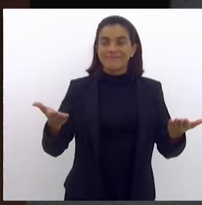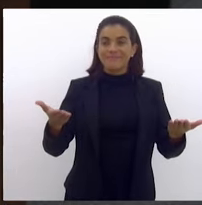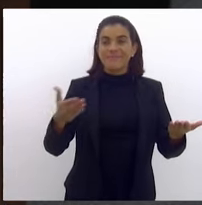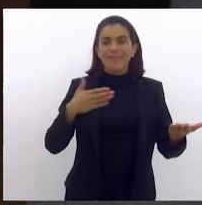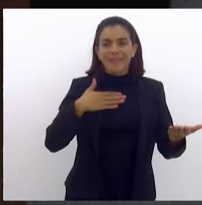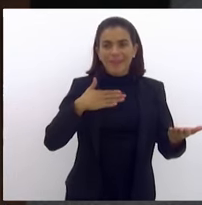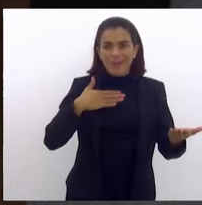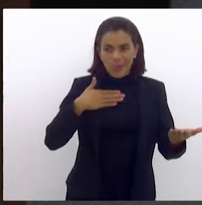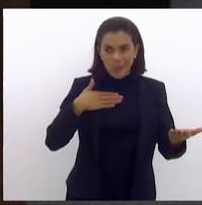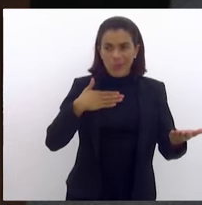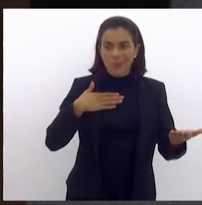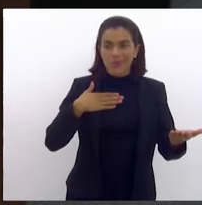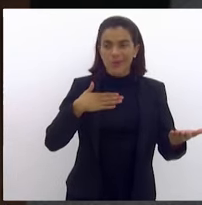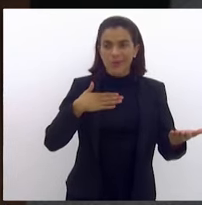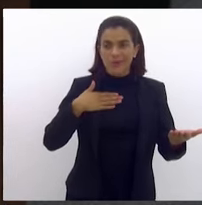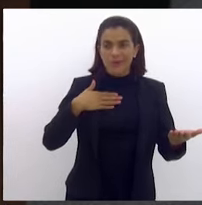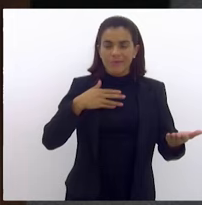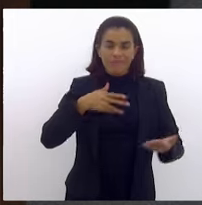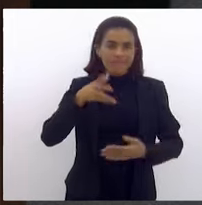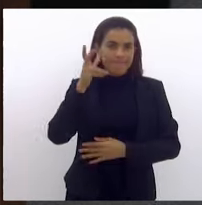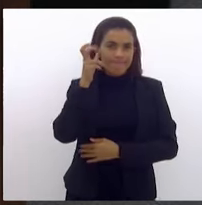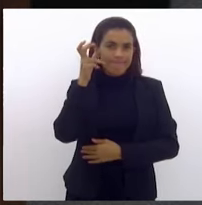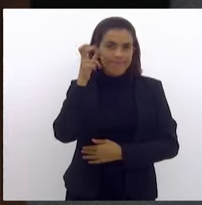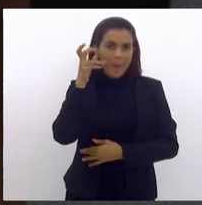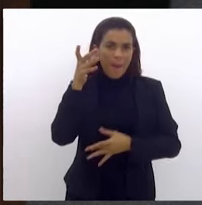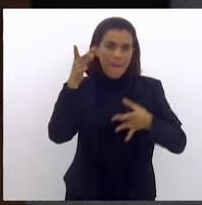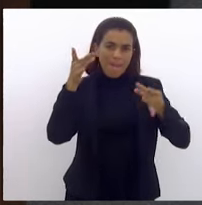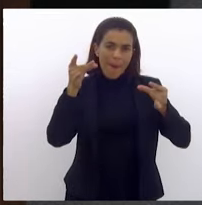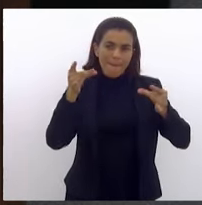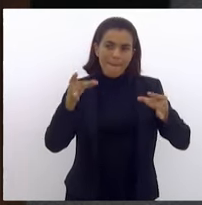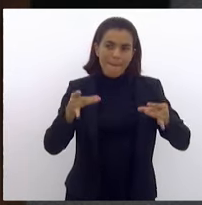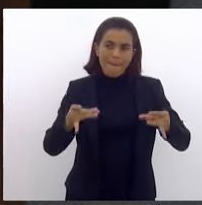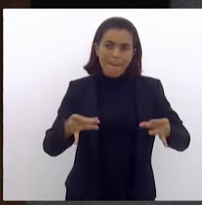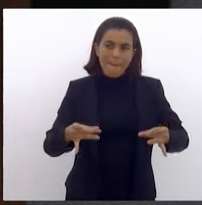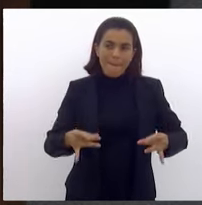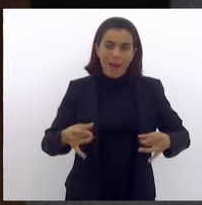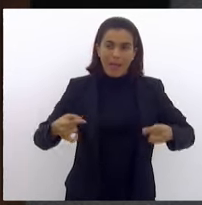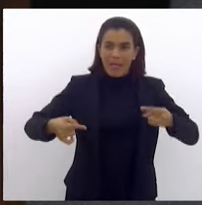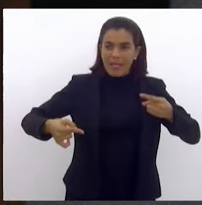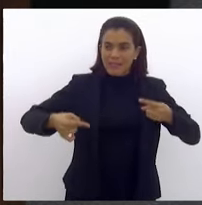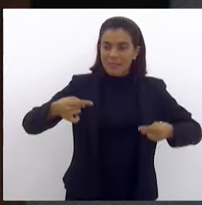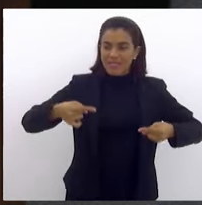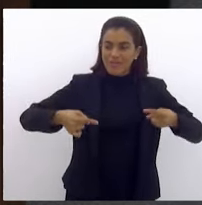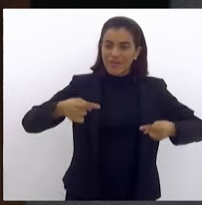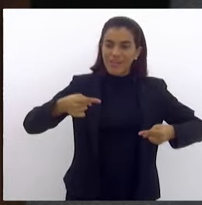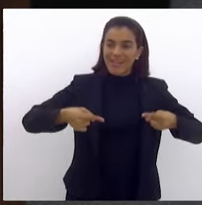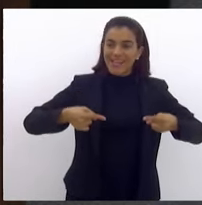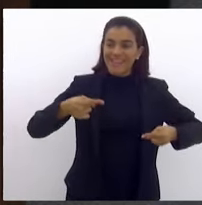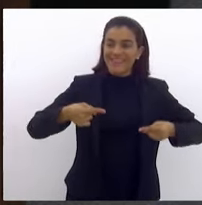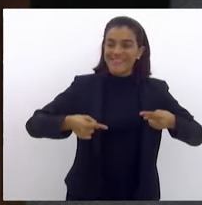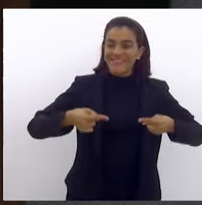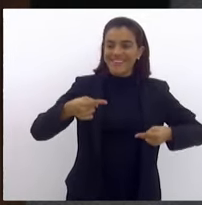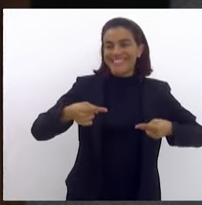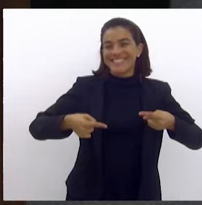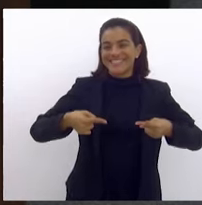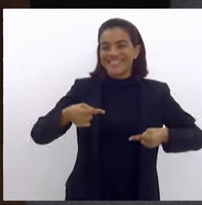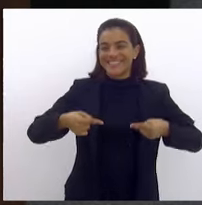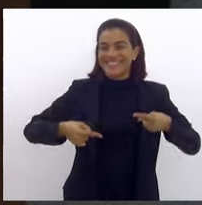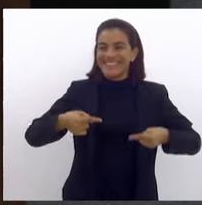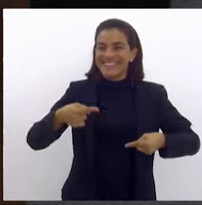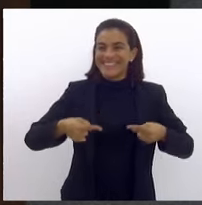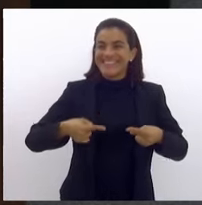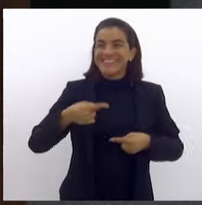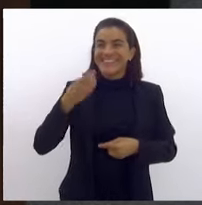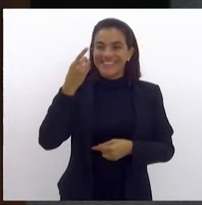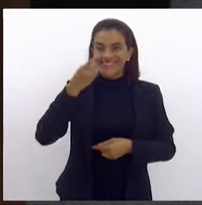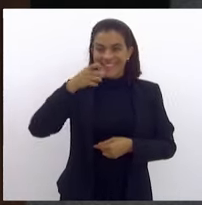eu ouvi com atenção a discussão, ouvi com atenção o voto do deputado Luiz Paulo,